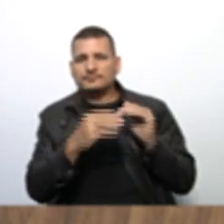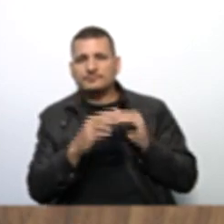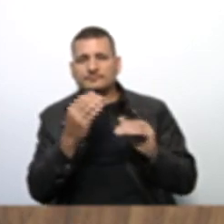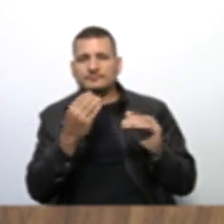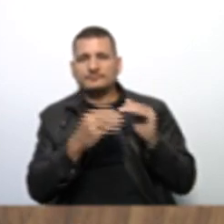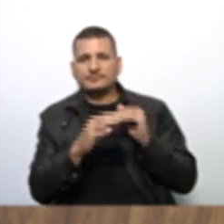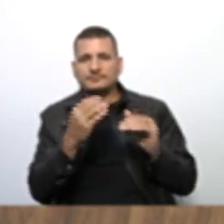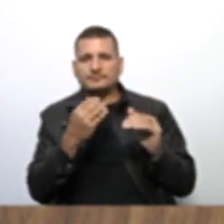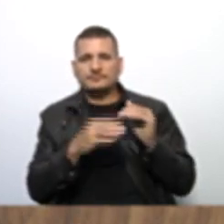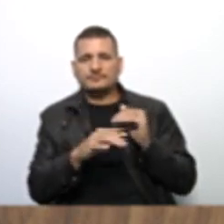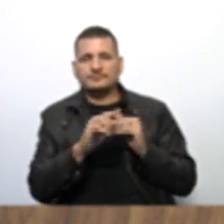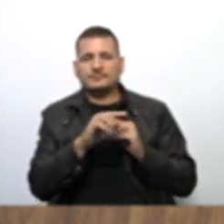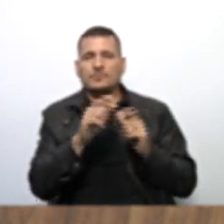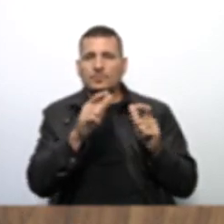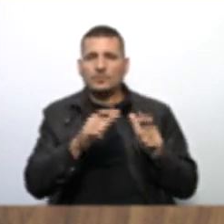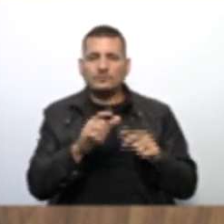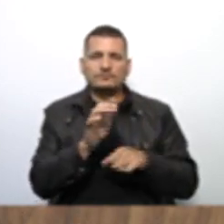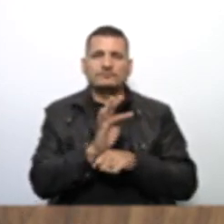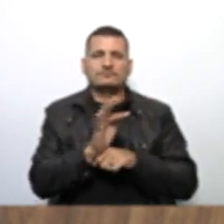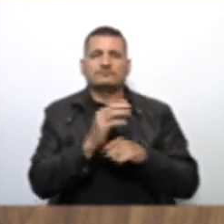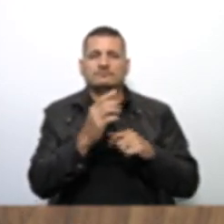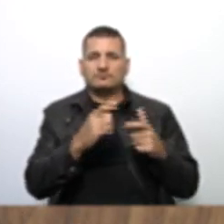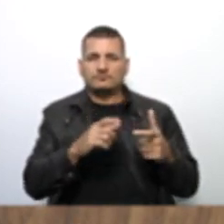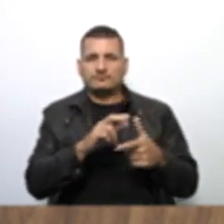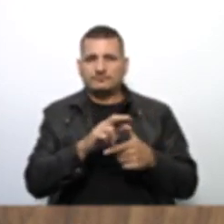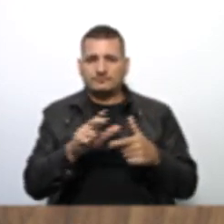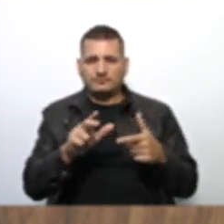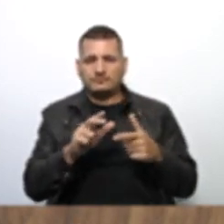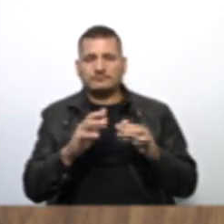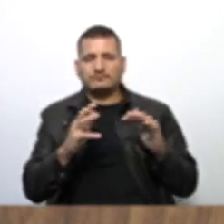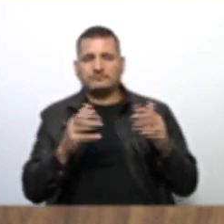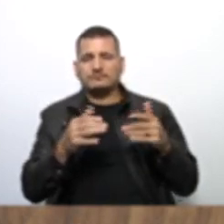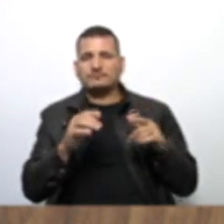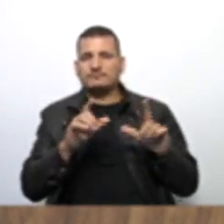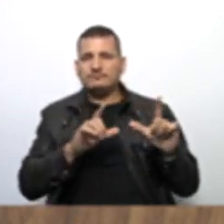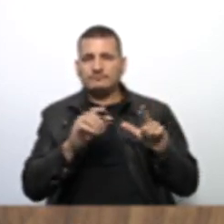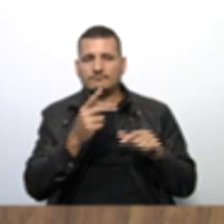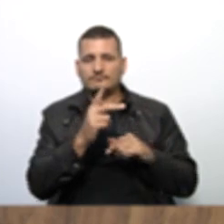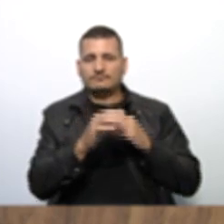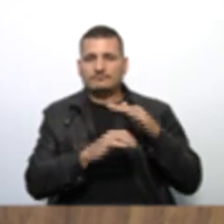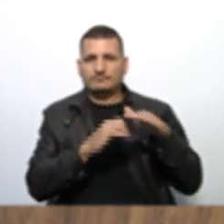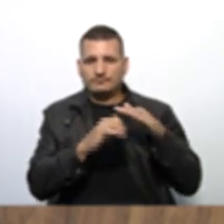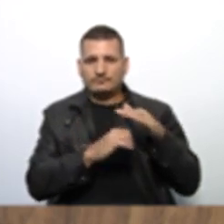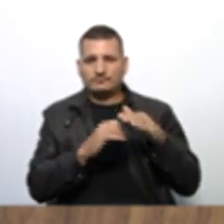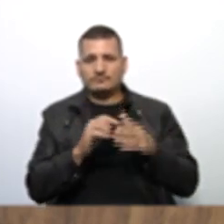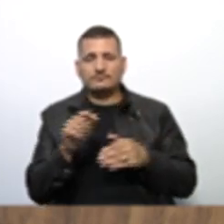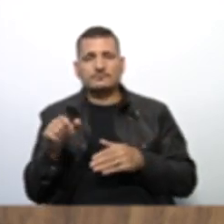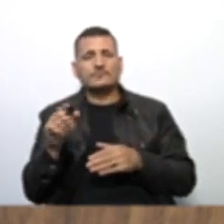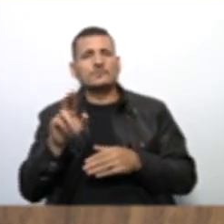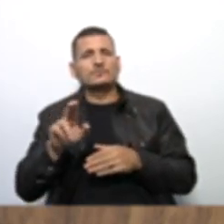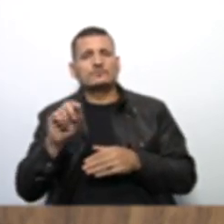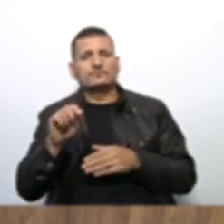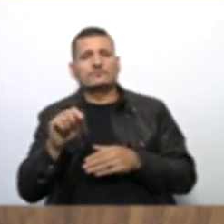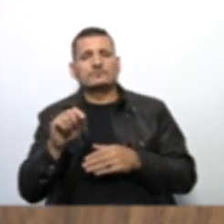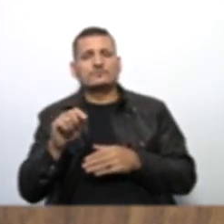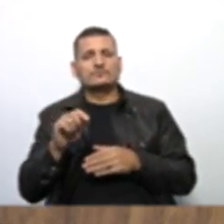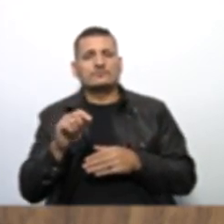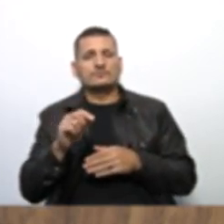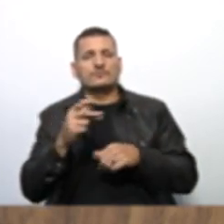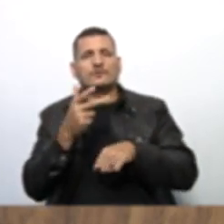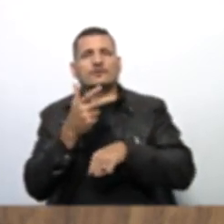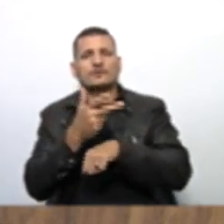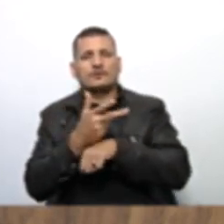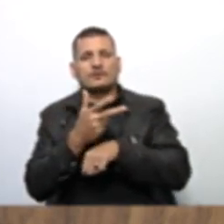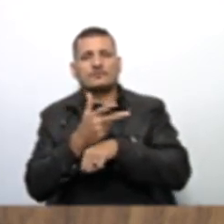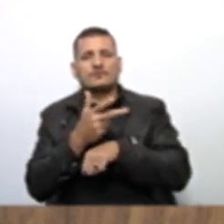lá onde estão os filmes, as séries, enfim, tudo disponível de TV daquela empresa. Eles estavam utilizando até câmeras que a